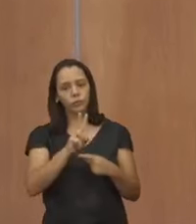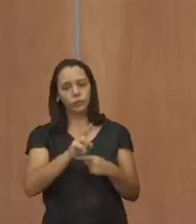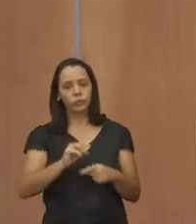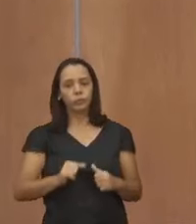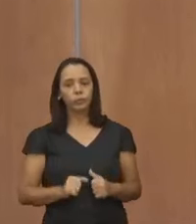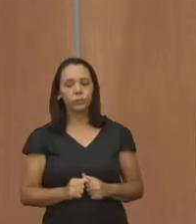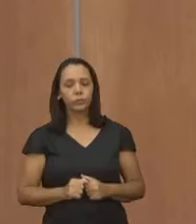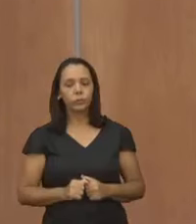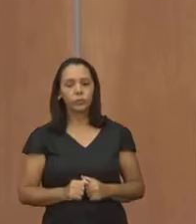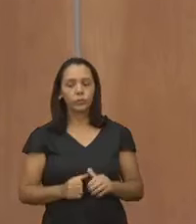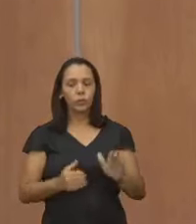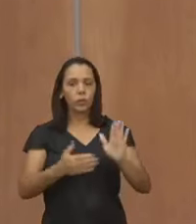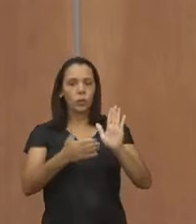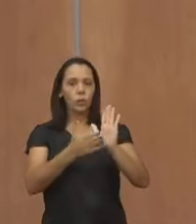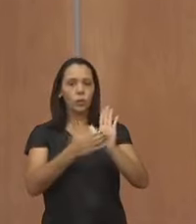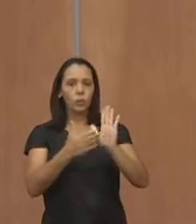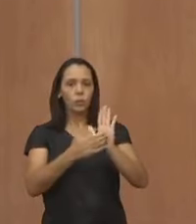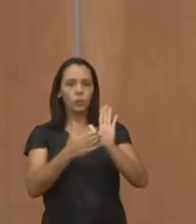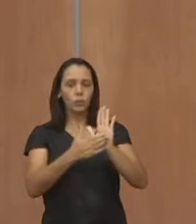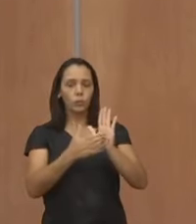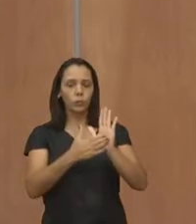a presente proposta